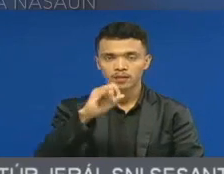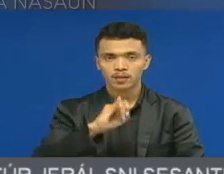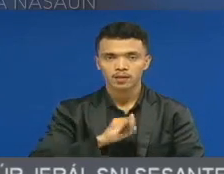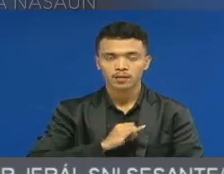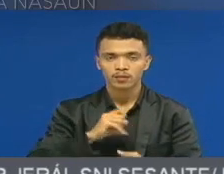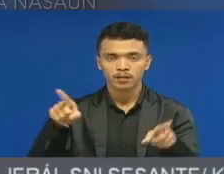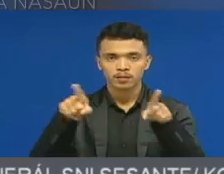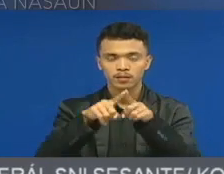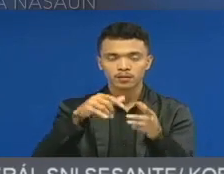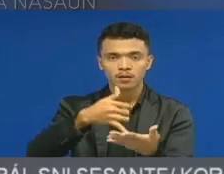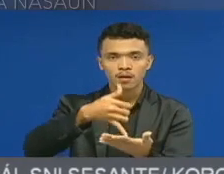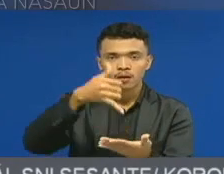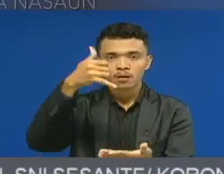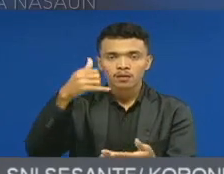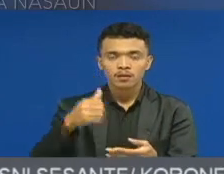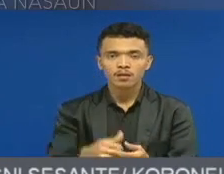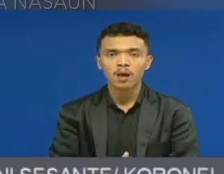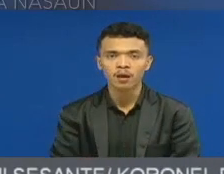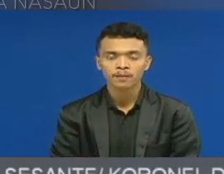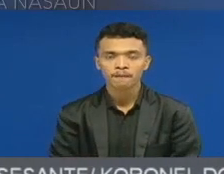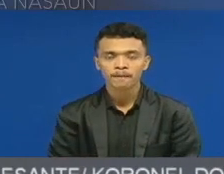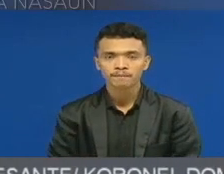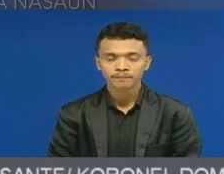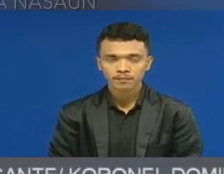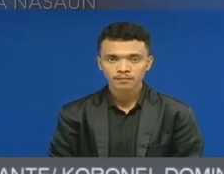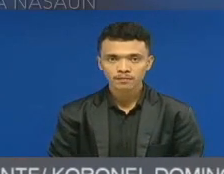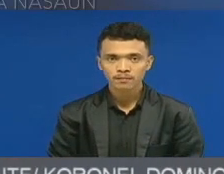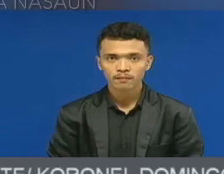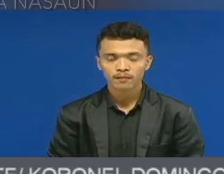imba rama maxasai award